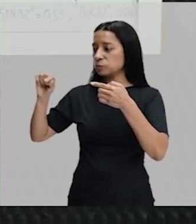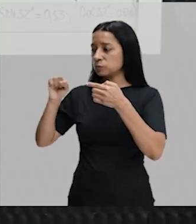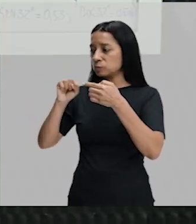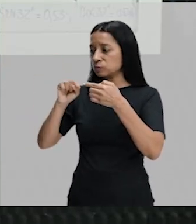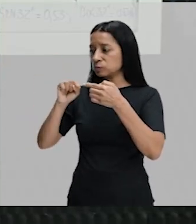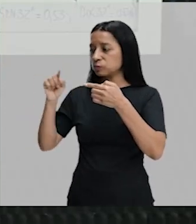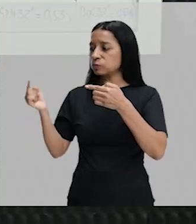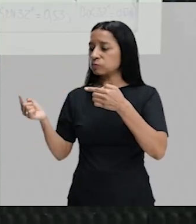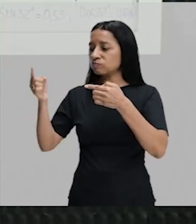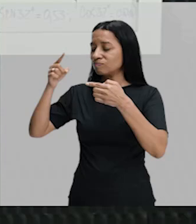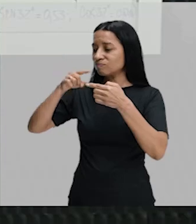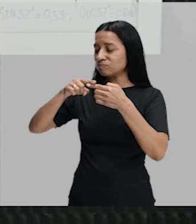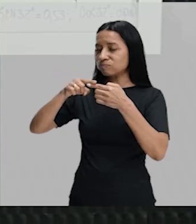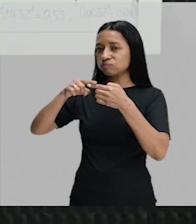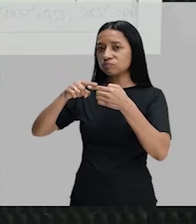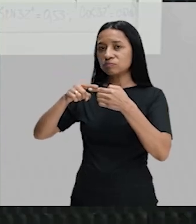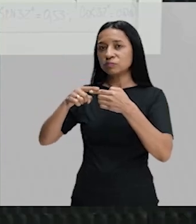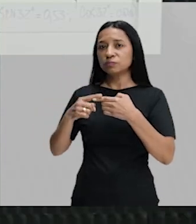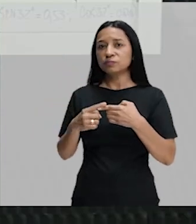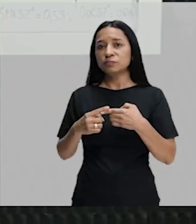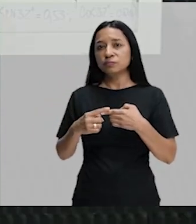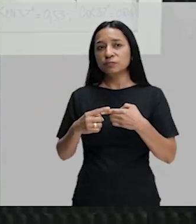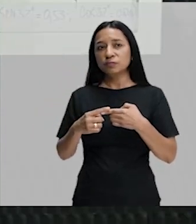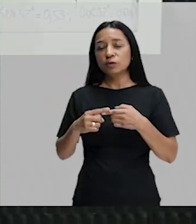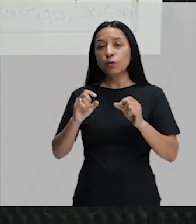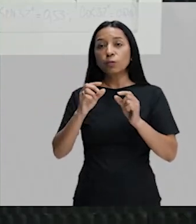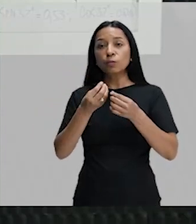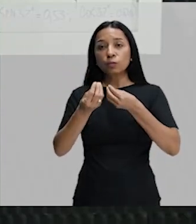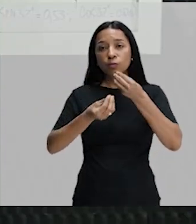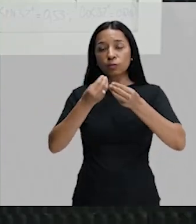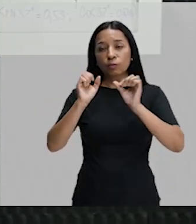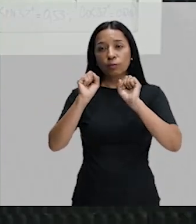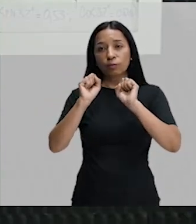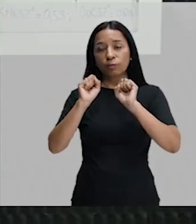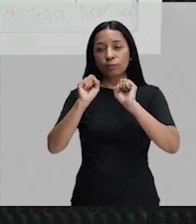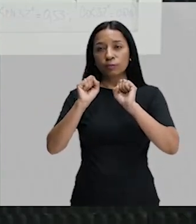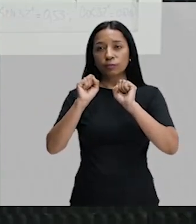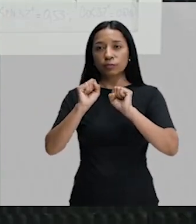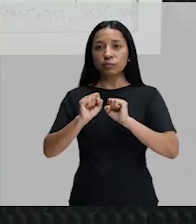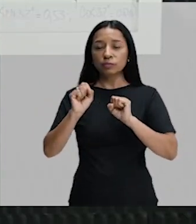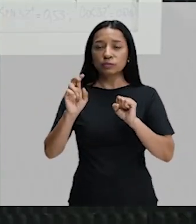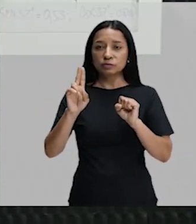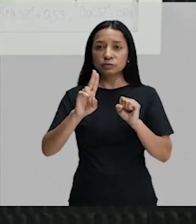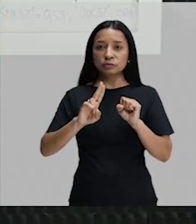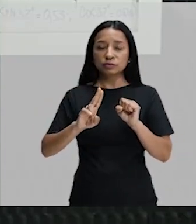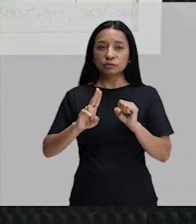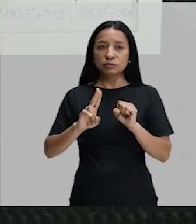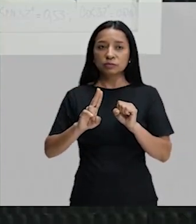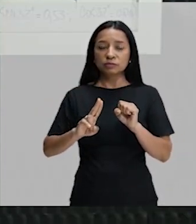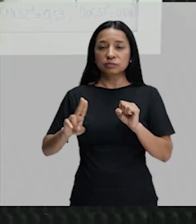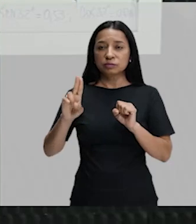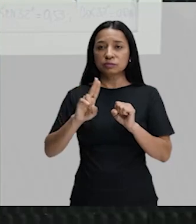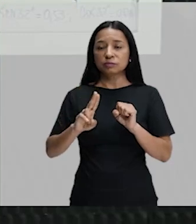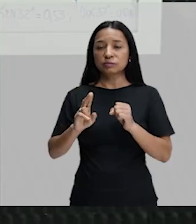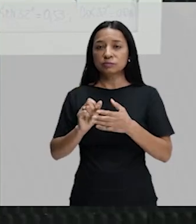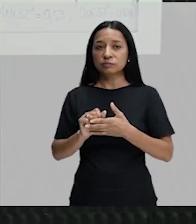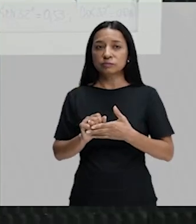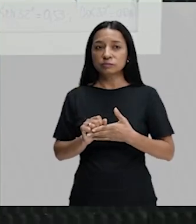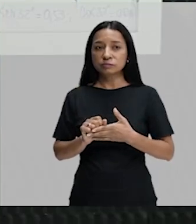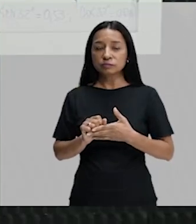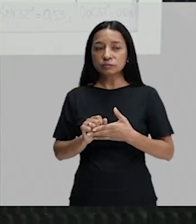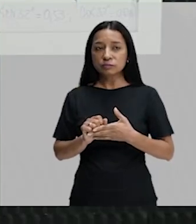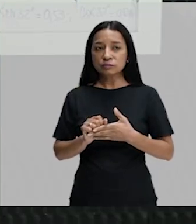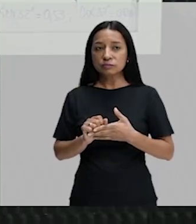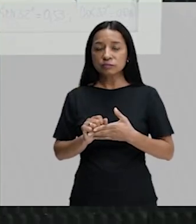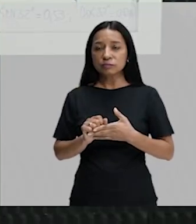adjacente. Certinho? Olha só, como é que a gente pode usar, só apagar essa tabela aqui, mas essa tabela